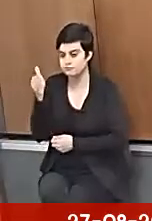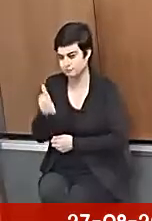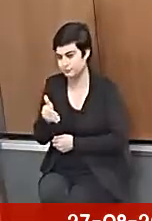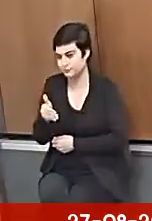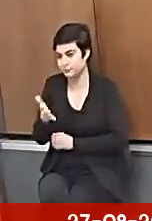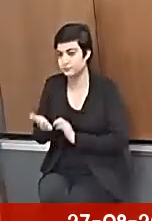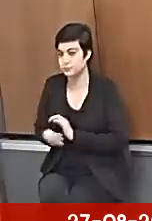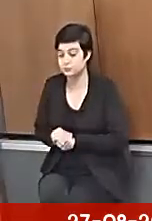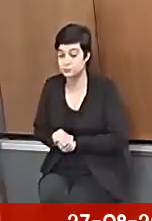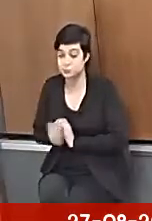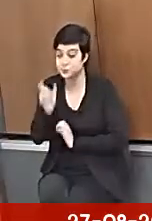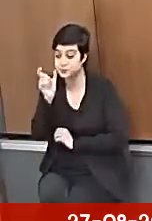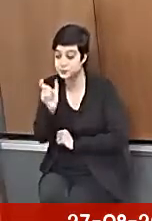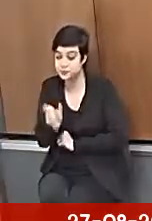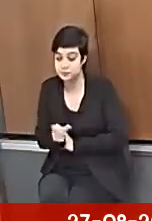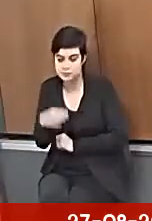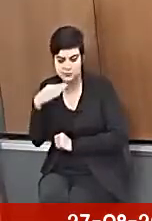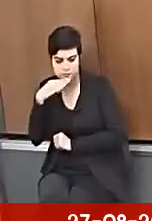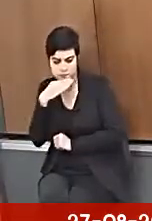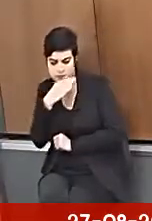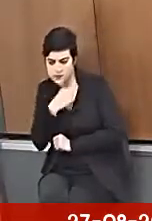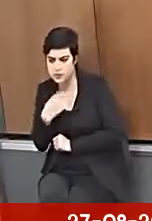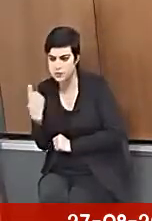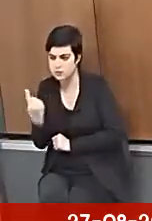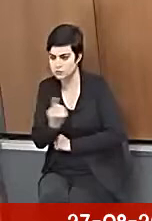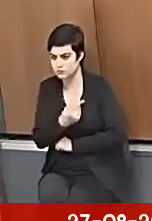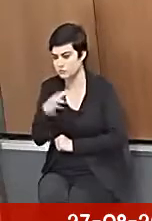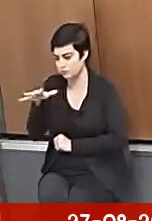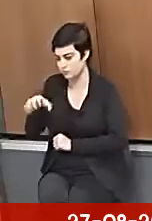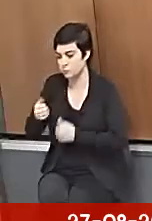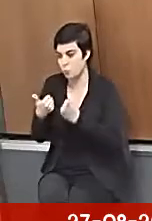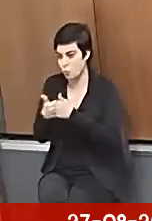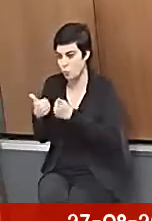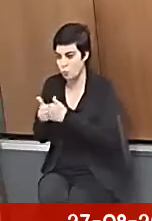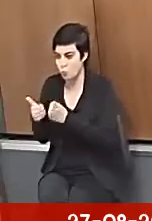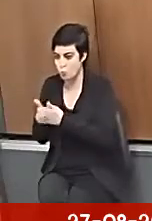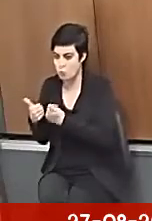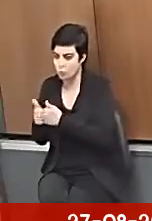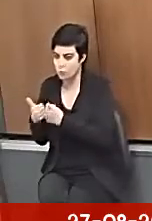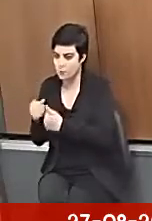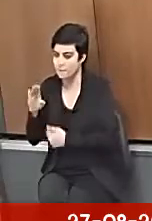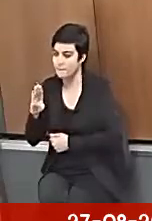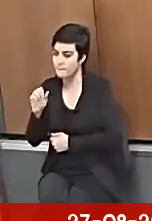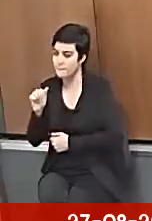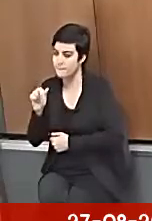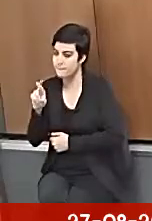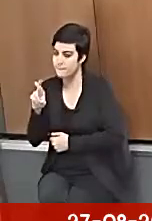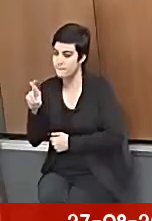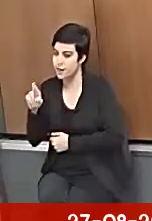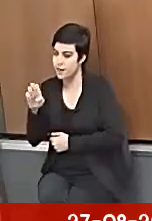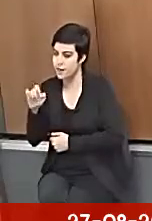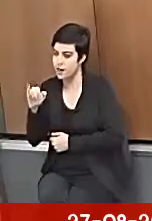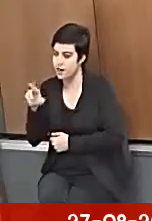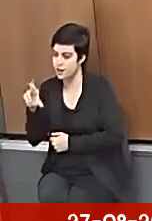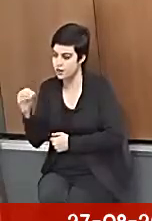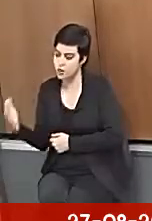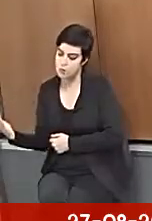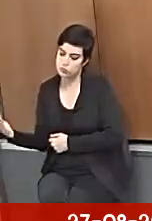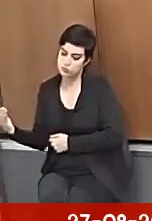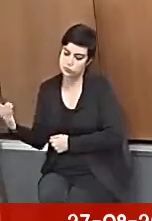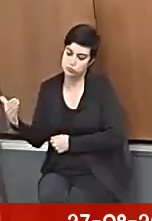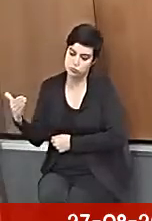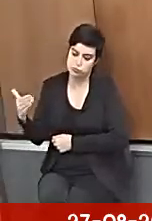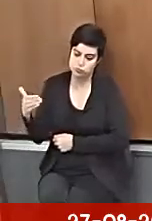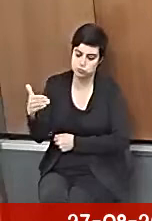pessoal ficava encantado com a gente que a gente pegava o ônibus na estação do barreiro com a 17 17º comando né